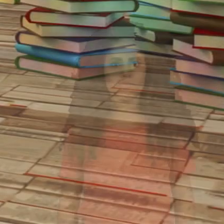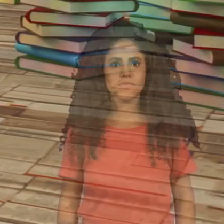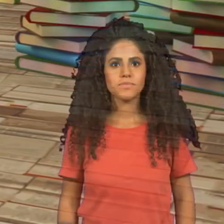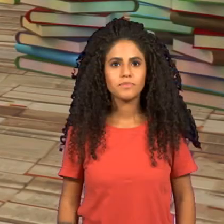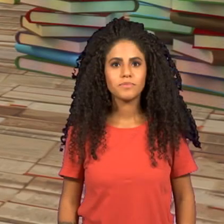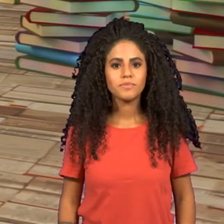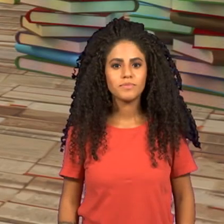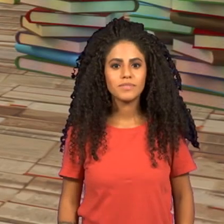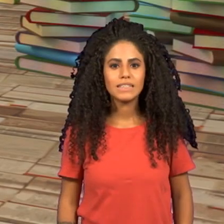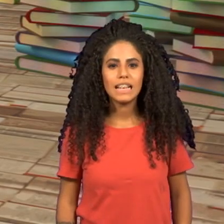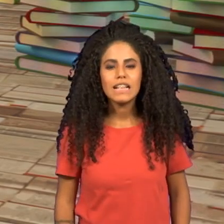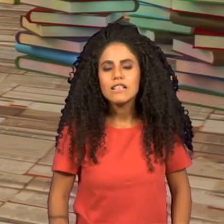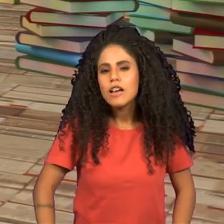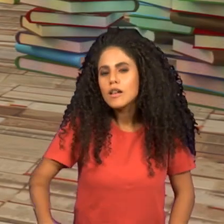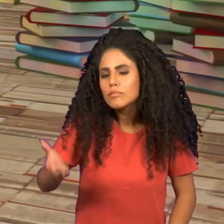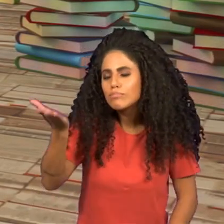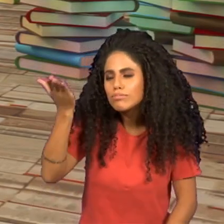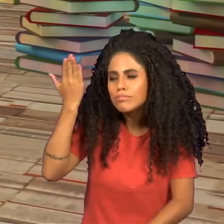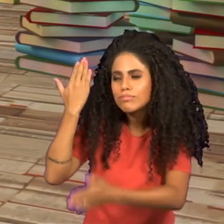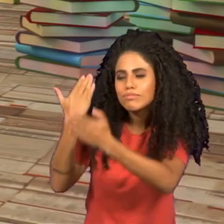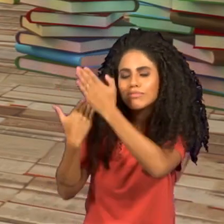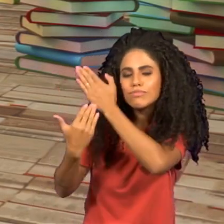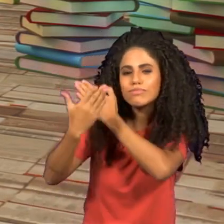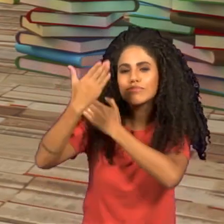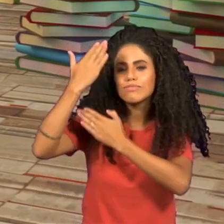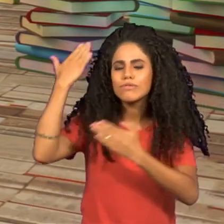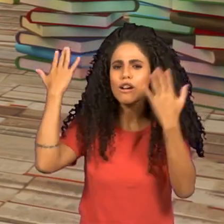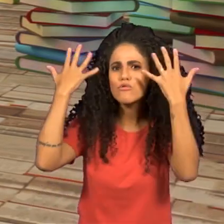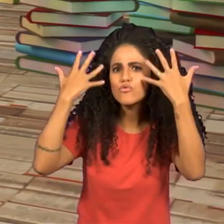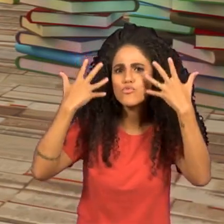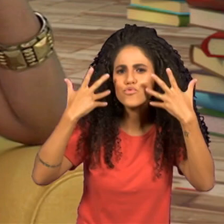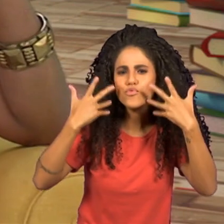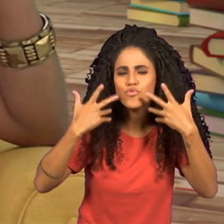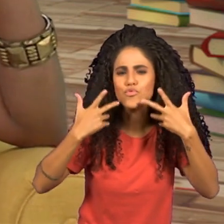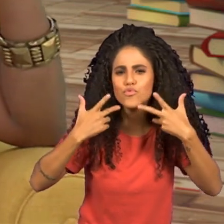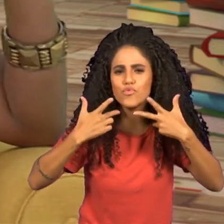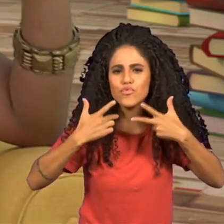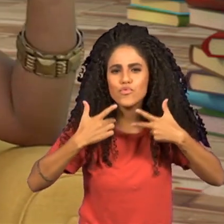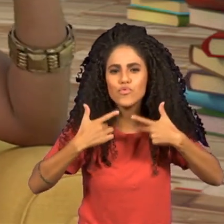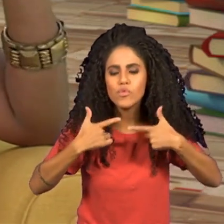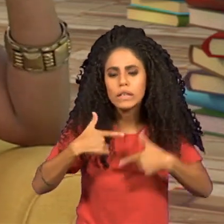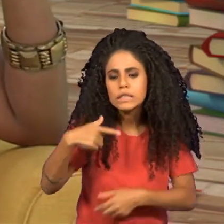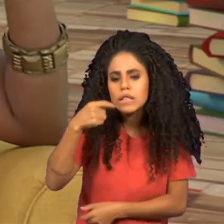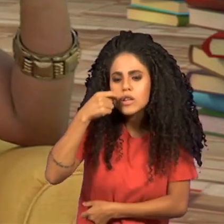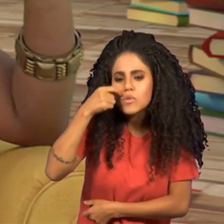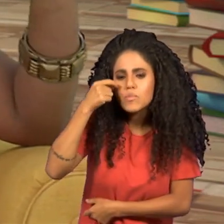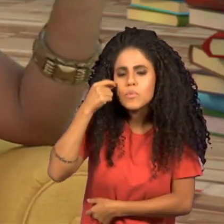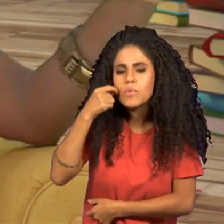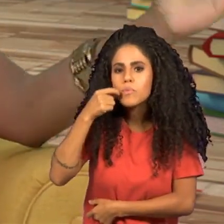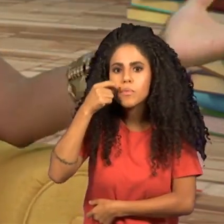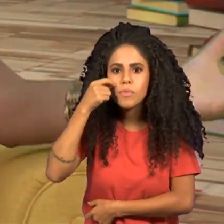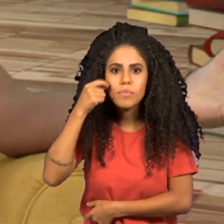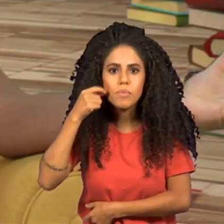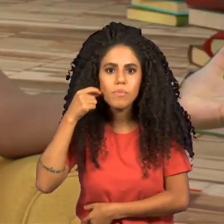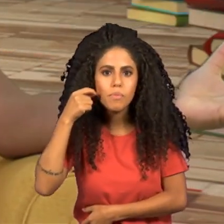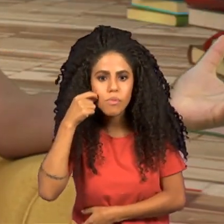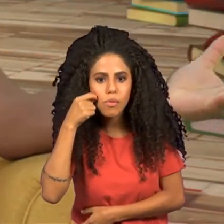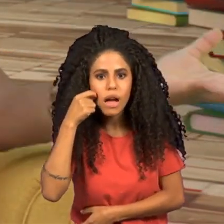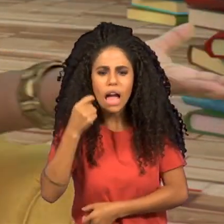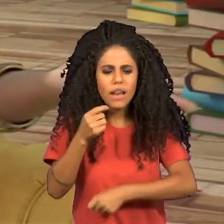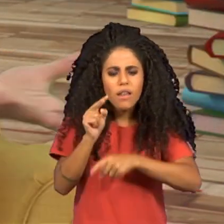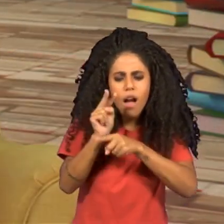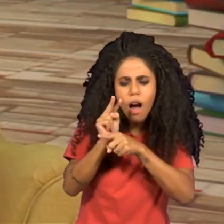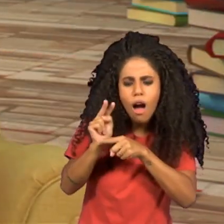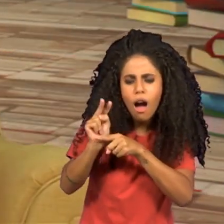no tempo em que os animais ainda falavam um ratinho vivia protegido pela sua família